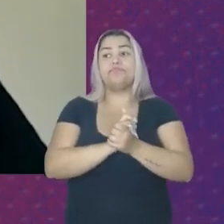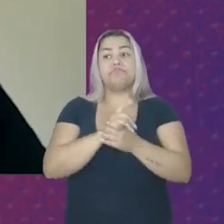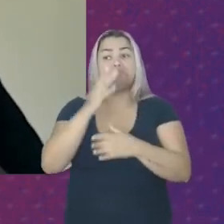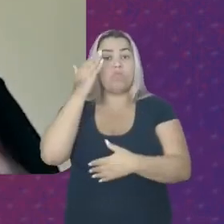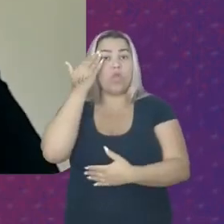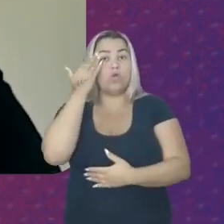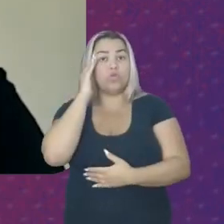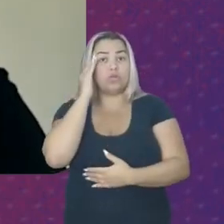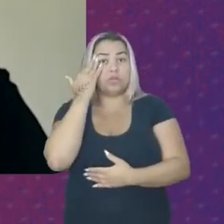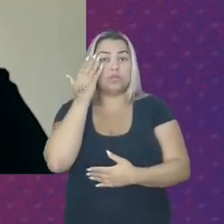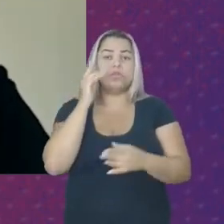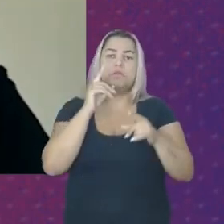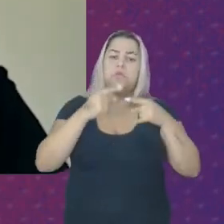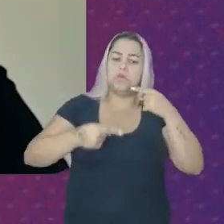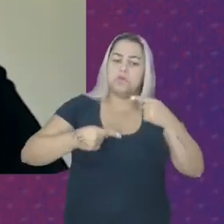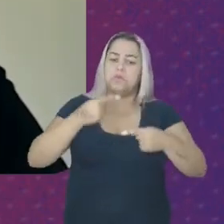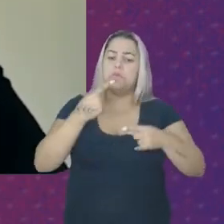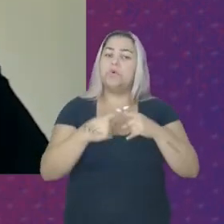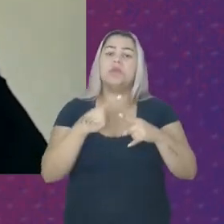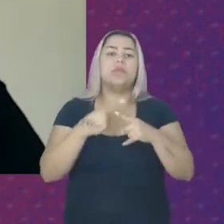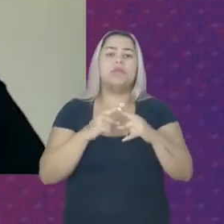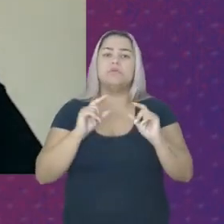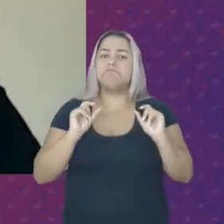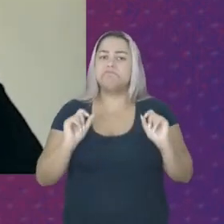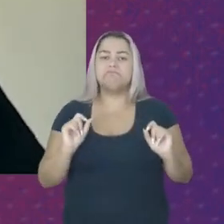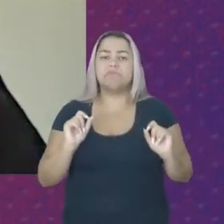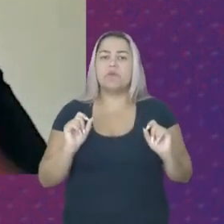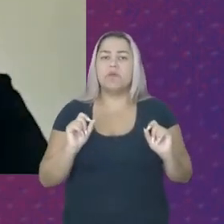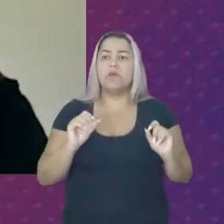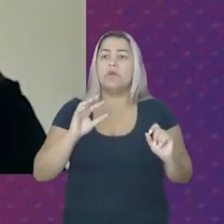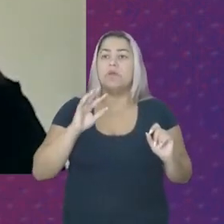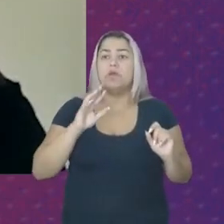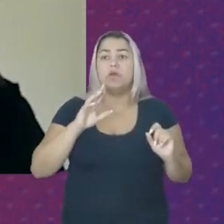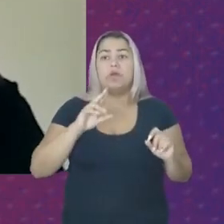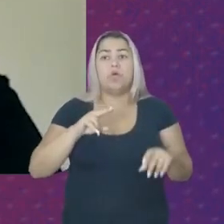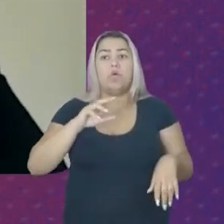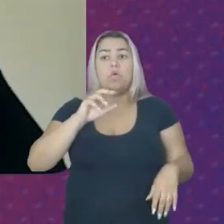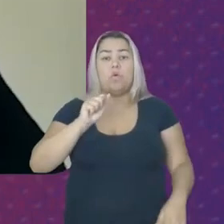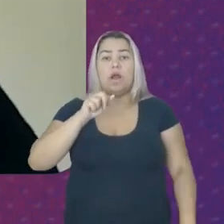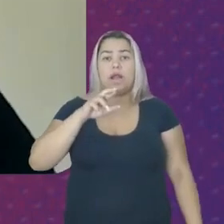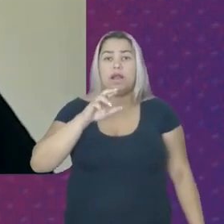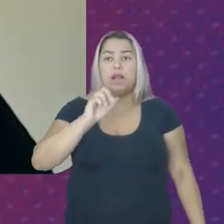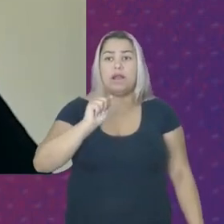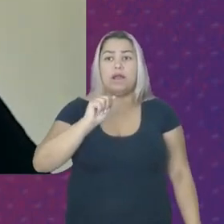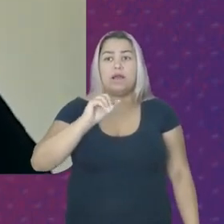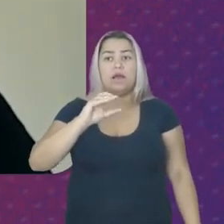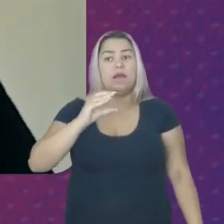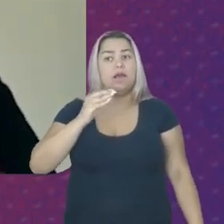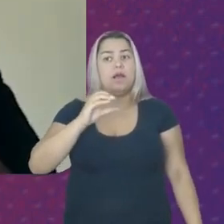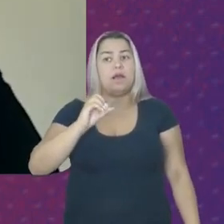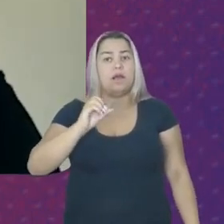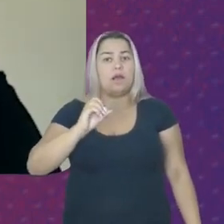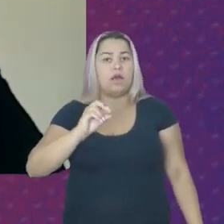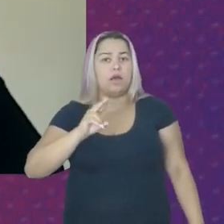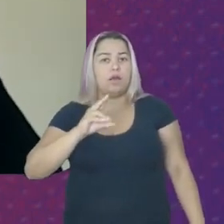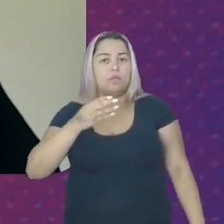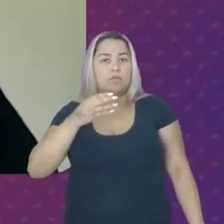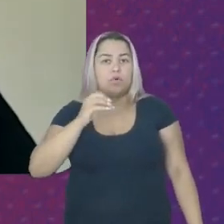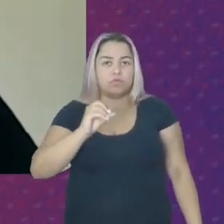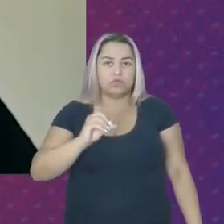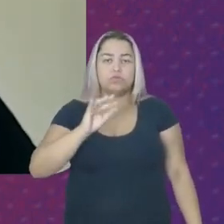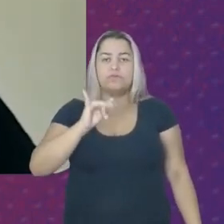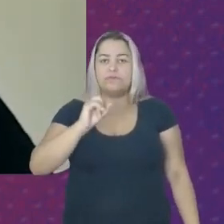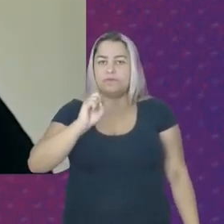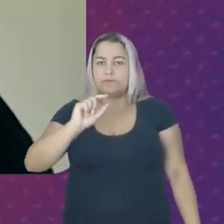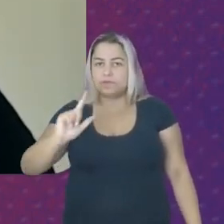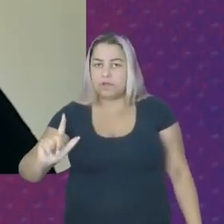entender por que é que se debate tanto o arcabouço fiscal, o que é o arcabouço fiscal, na hora dessas mulheres entenderem o que é que está